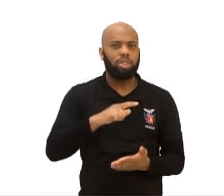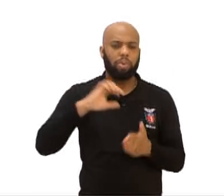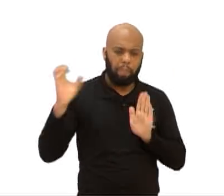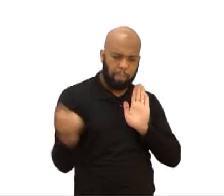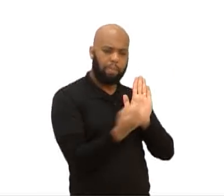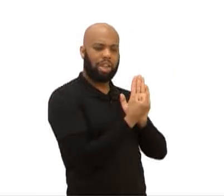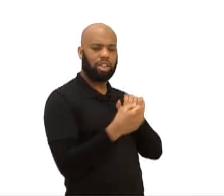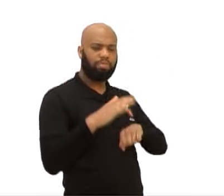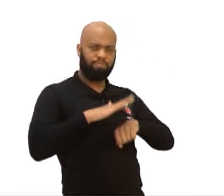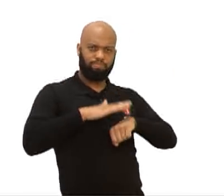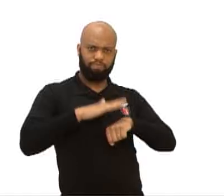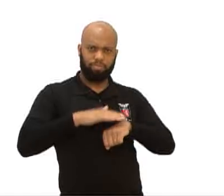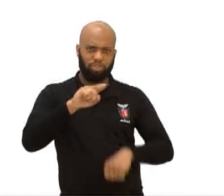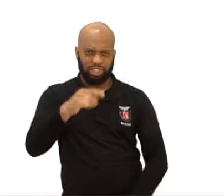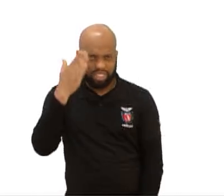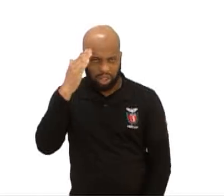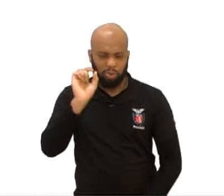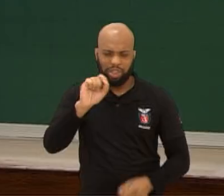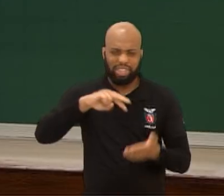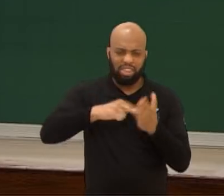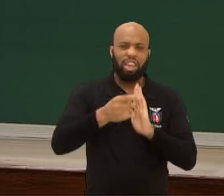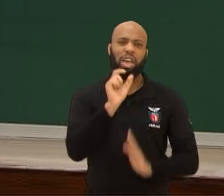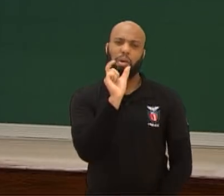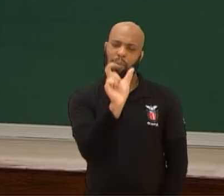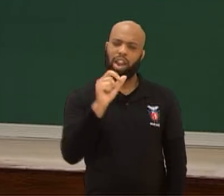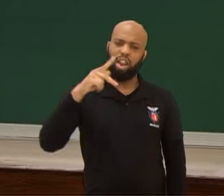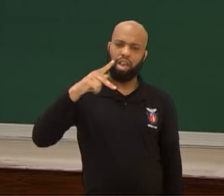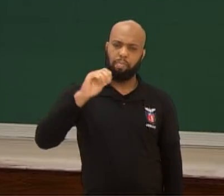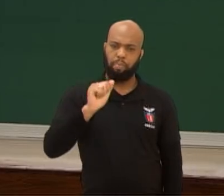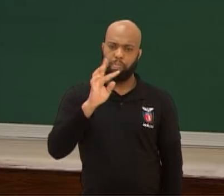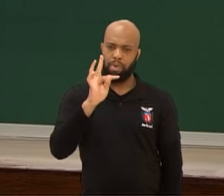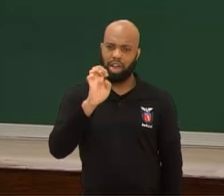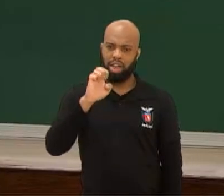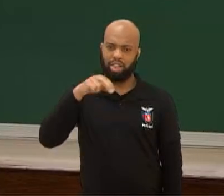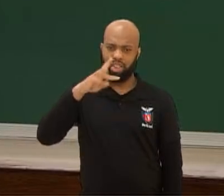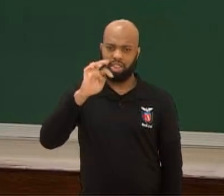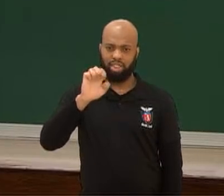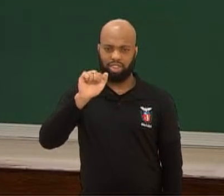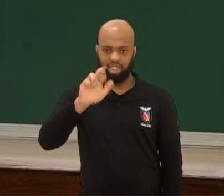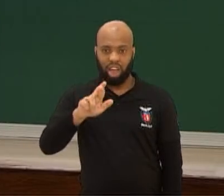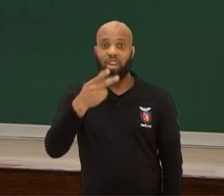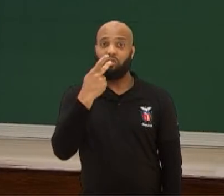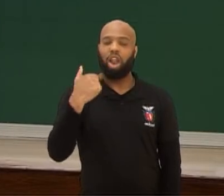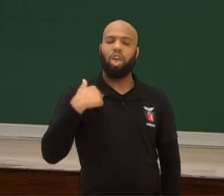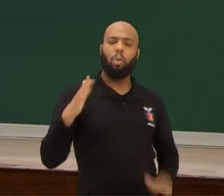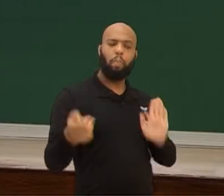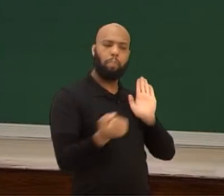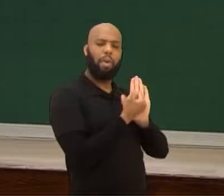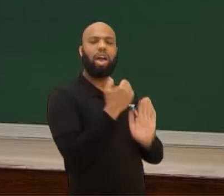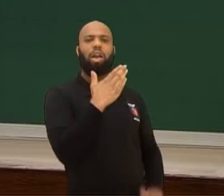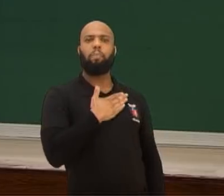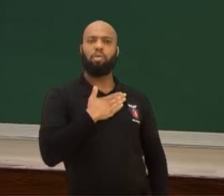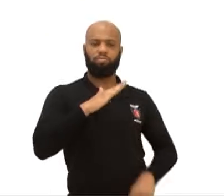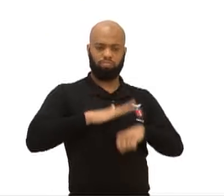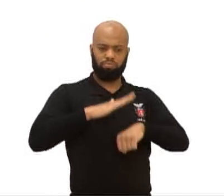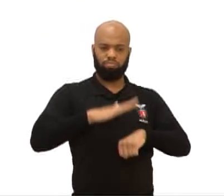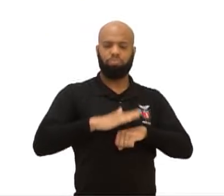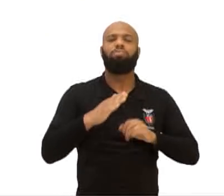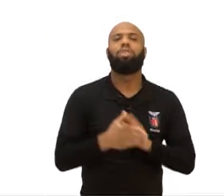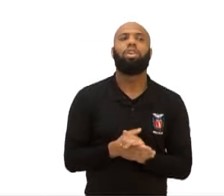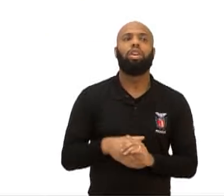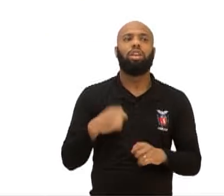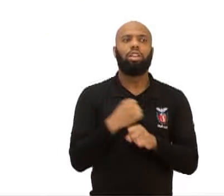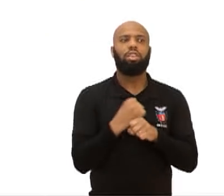que é patentear? É registrar que foi ele o inventor daqueles estudos, que foi ele o autor daqueles estudos.